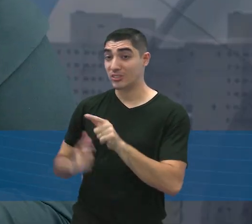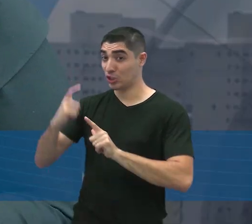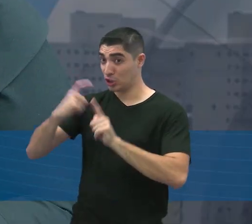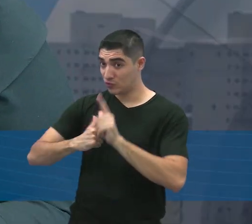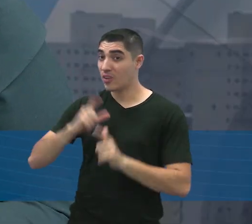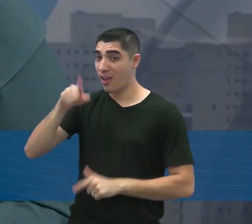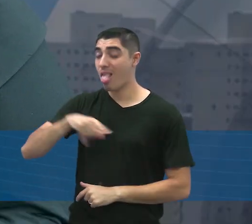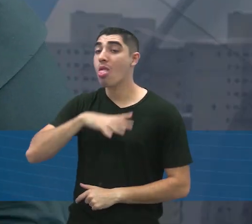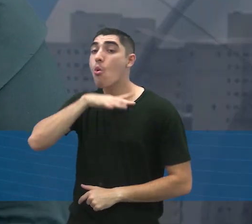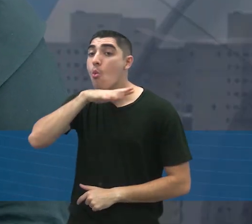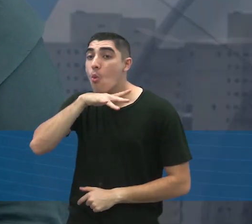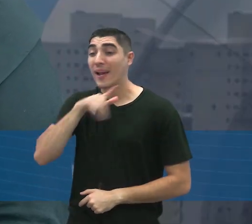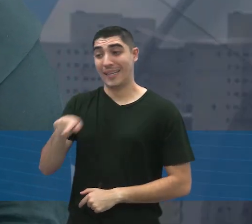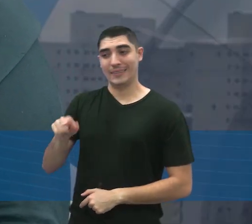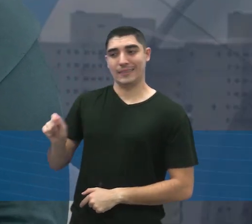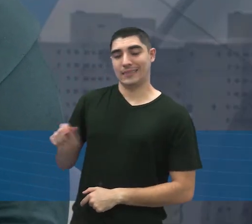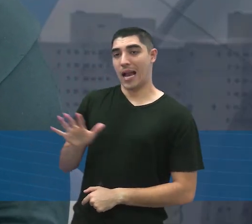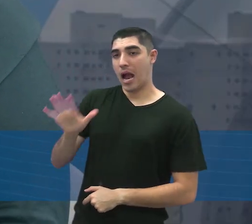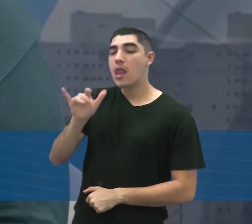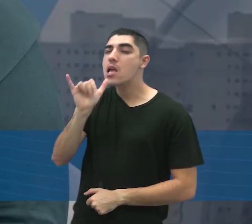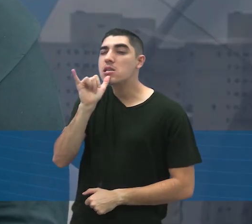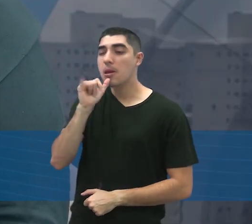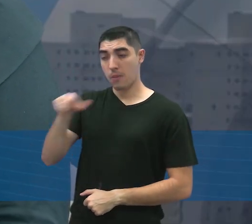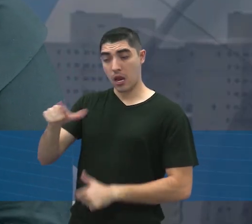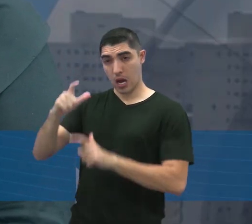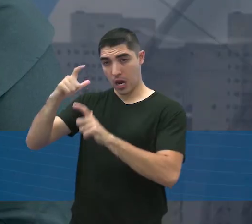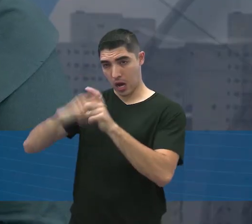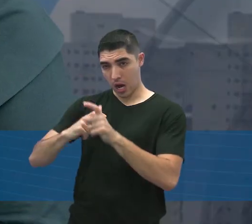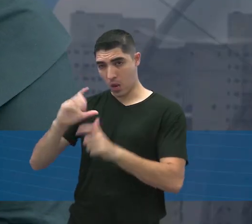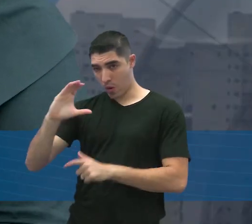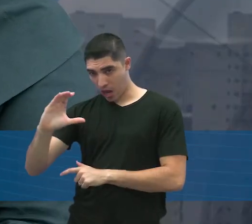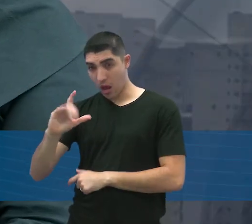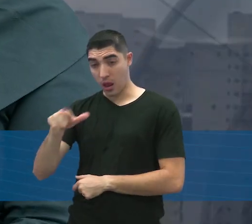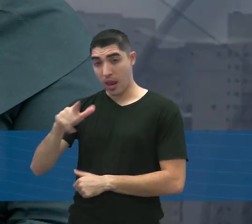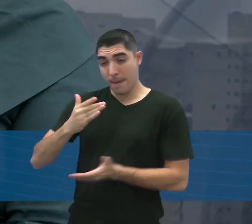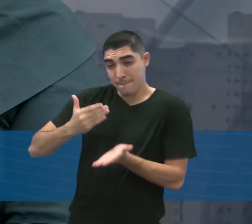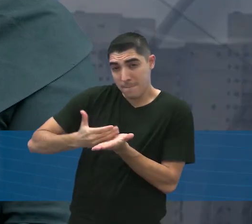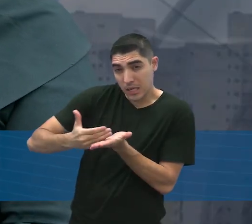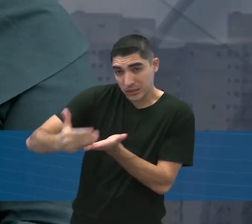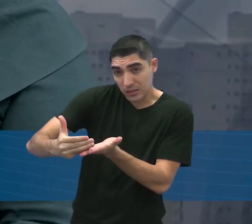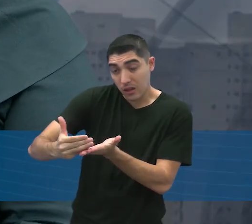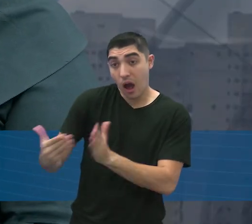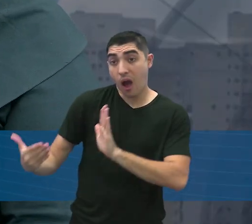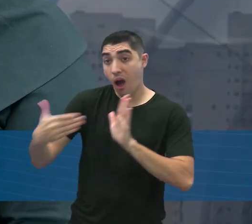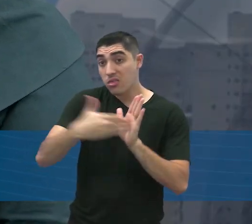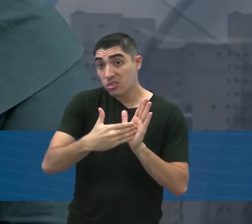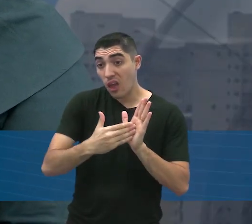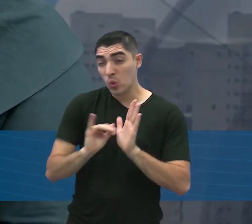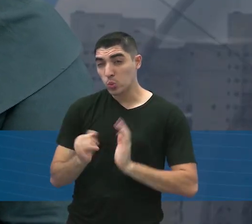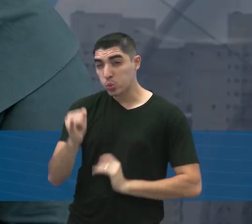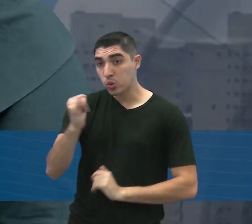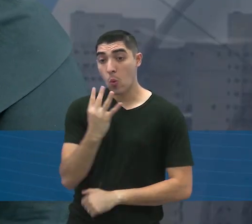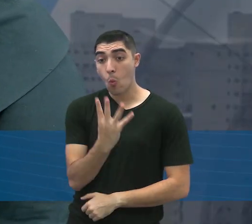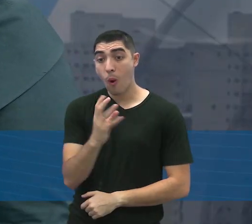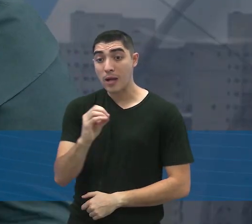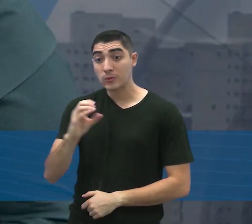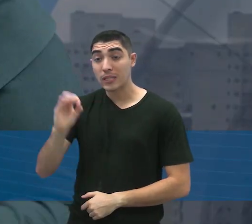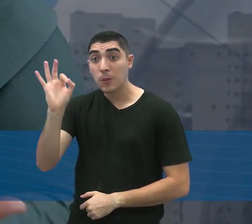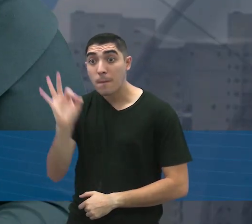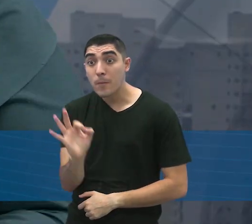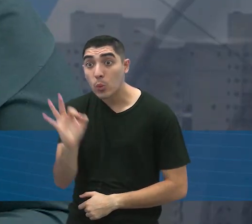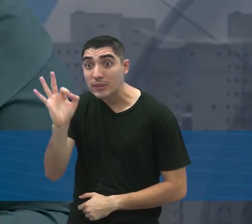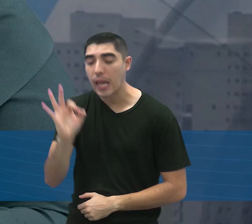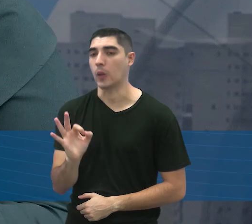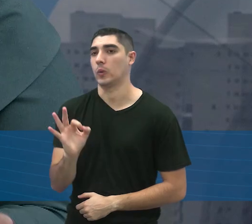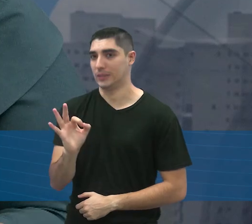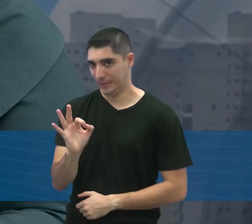muito cara. Hoje os juros do cartão de crédito parcelado, ele chega a 450% ao ano,